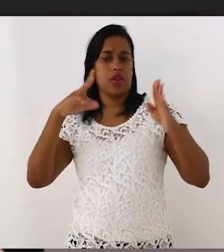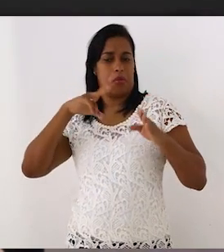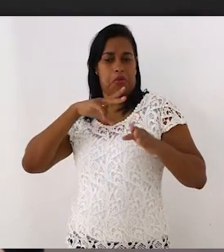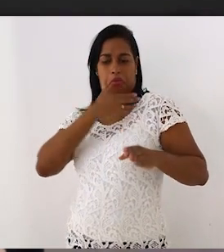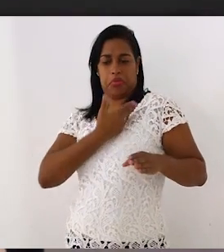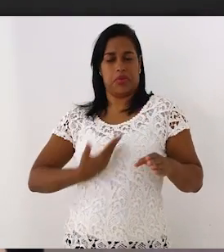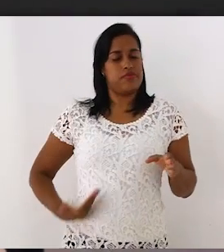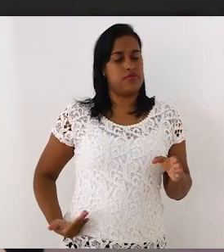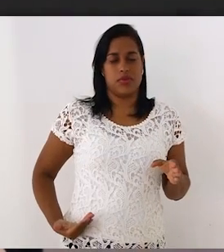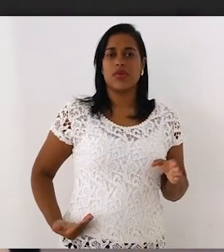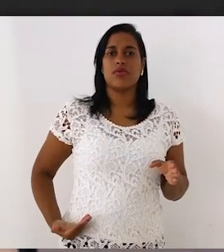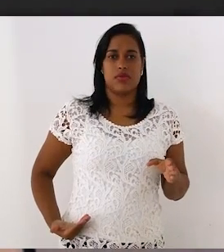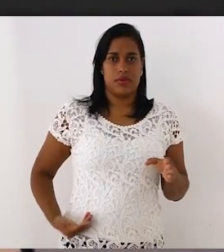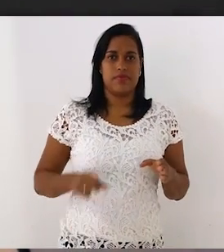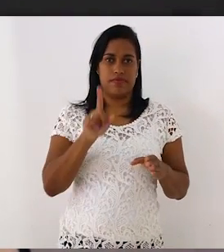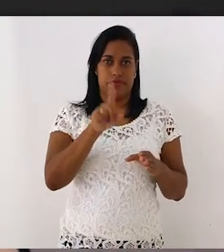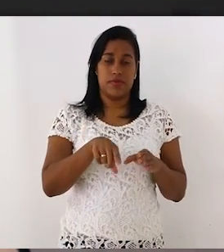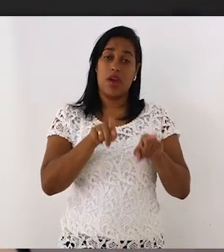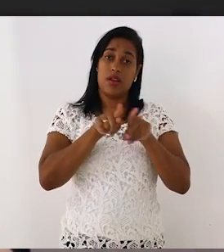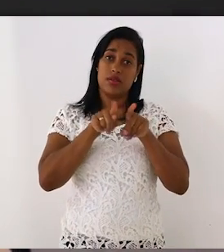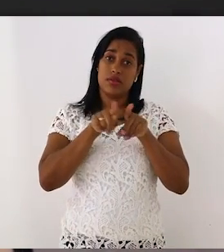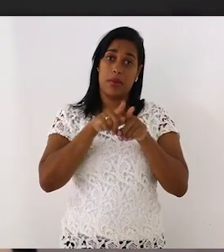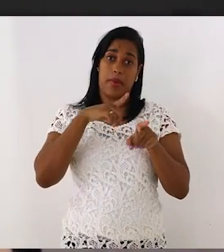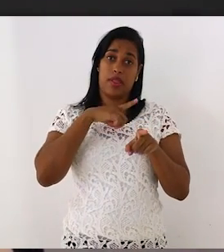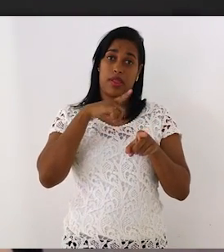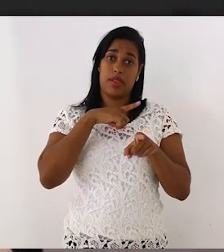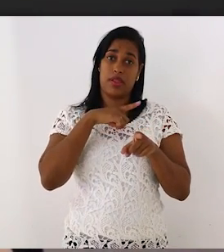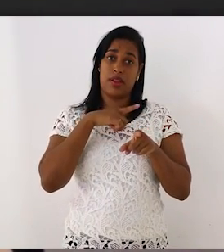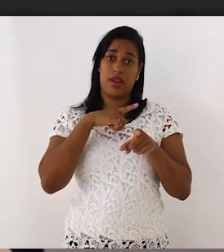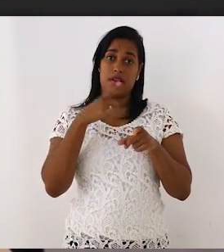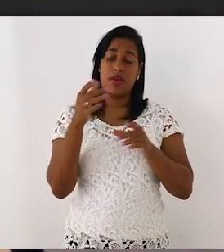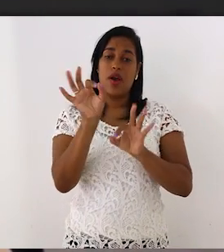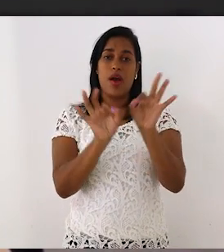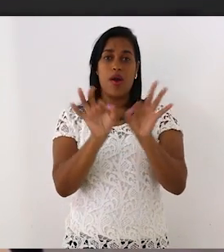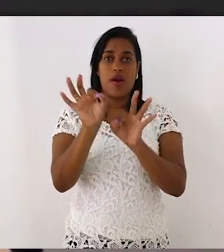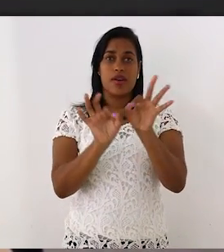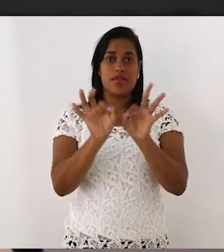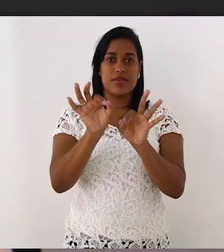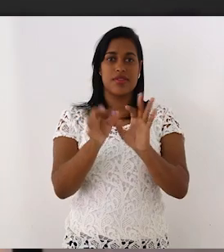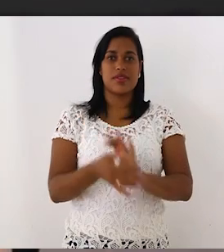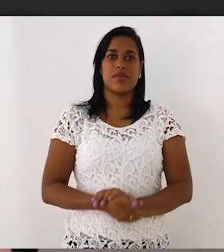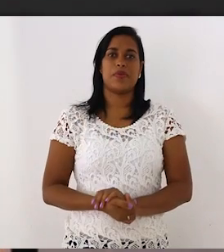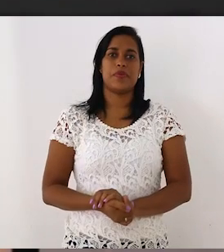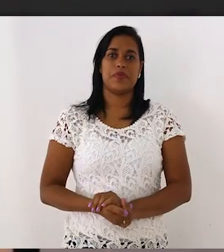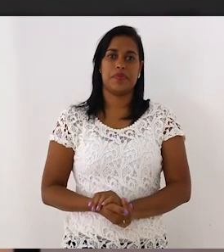ou privada, porque ela também possui um ambiente organizacional.